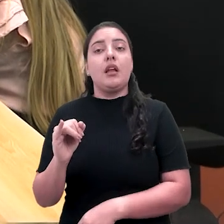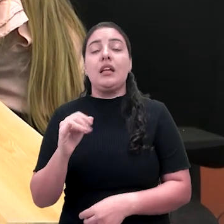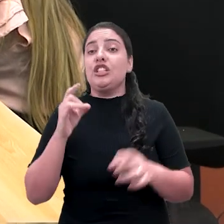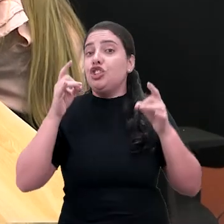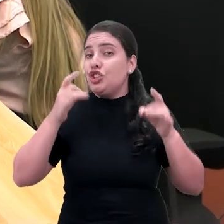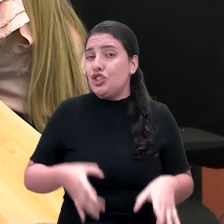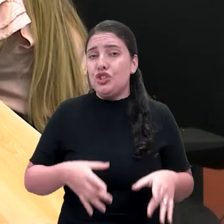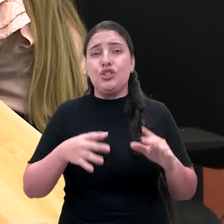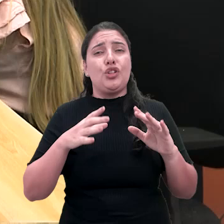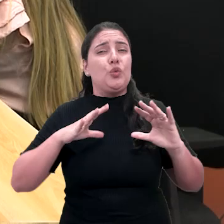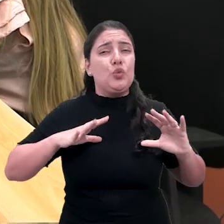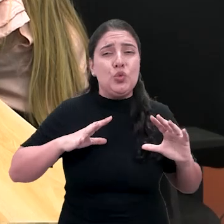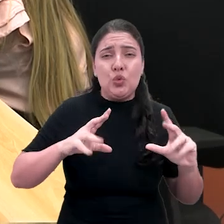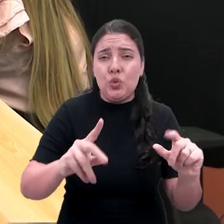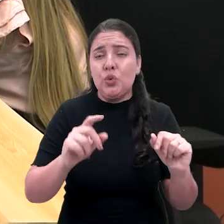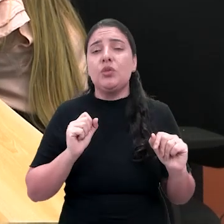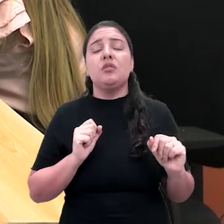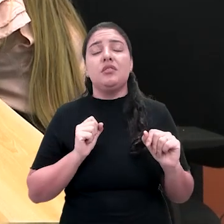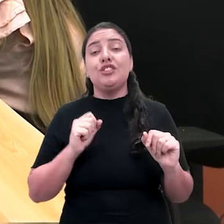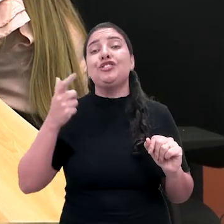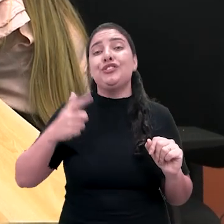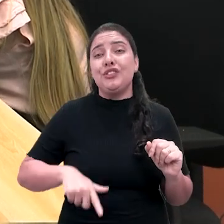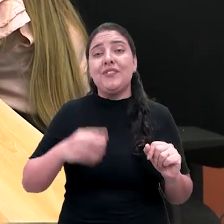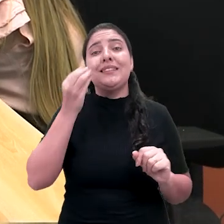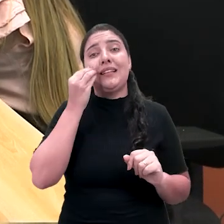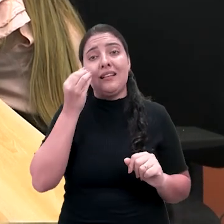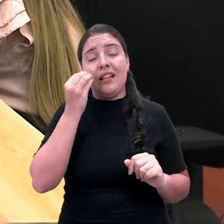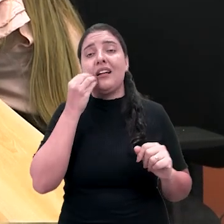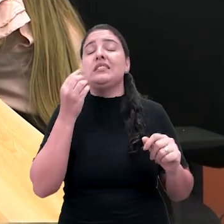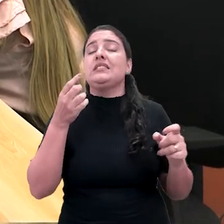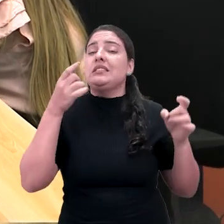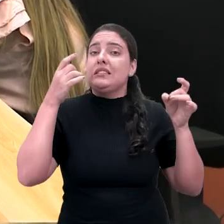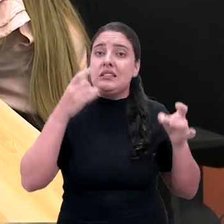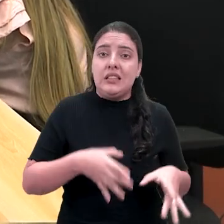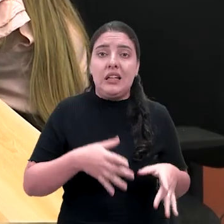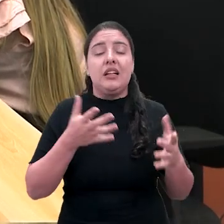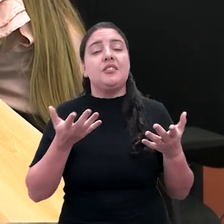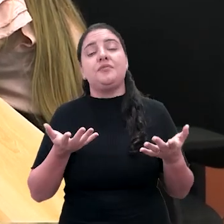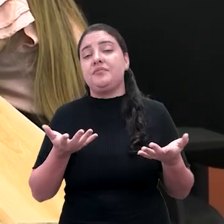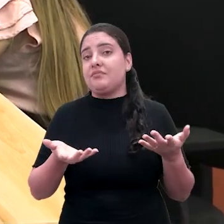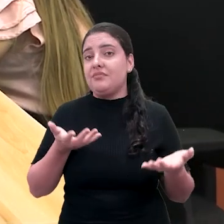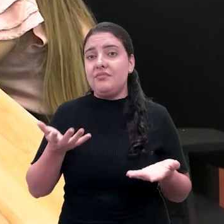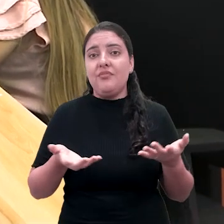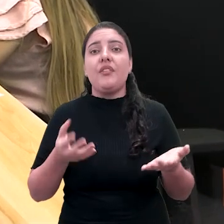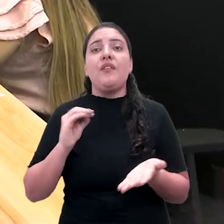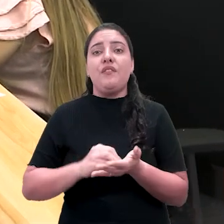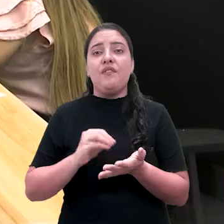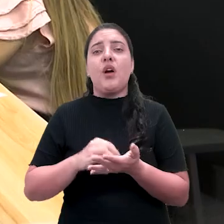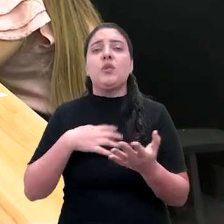tudo. Ai, meu Deus. Mais uma vez, Mais uma vez, infelizmente, a falta